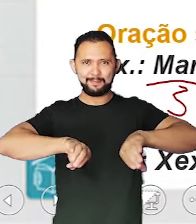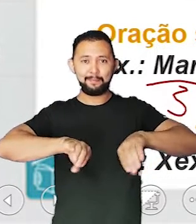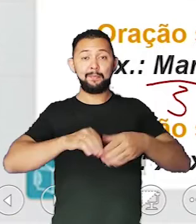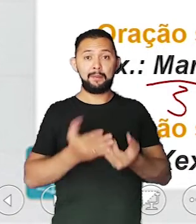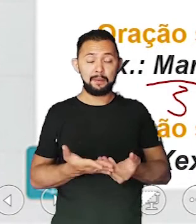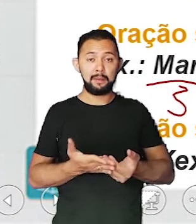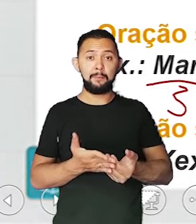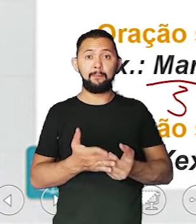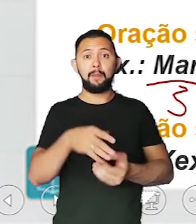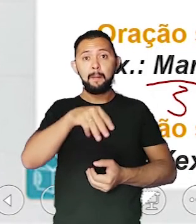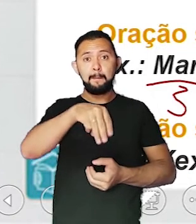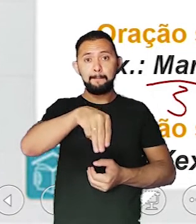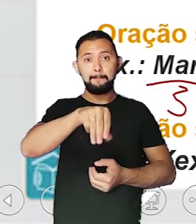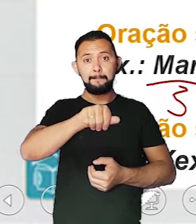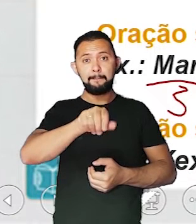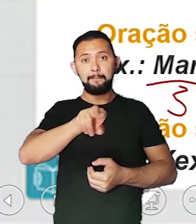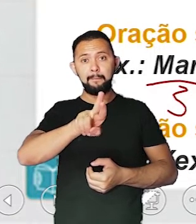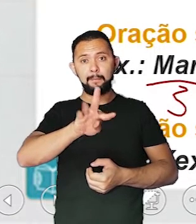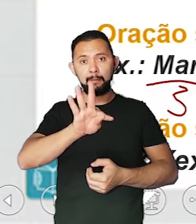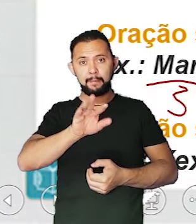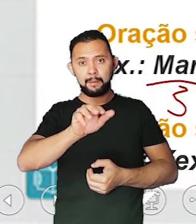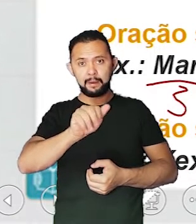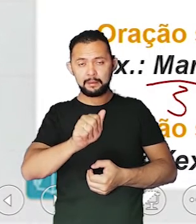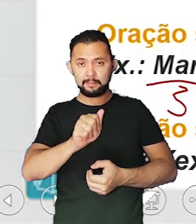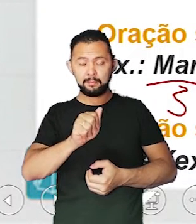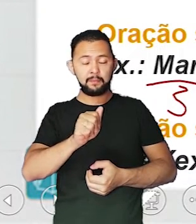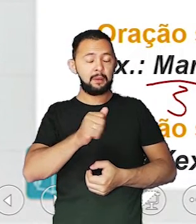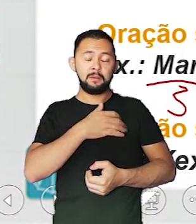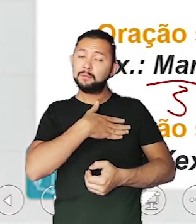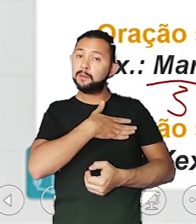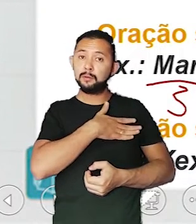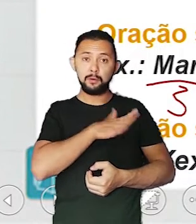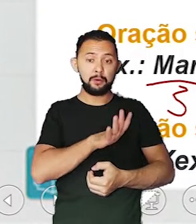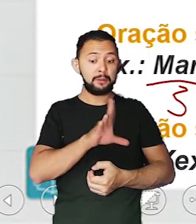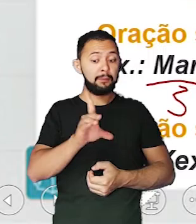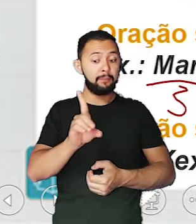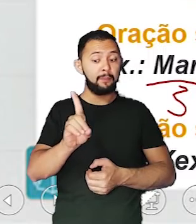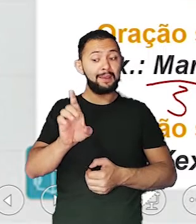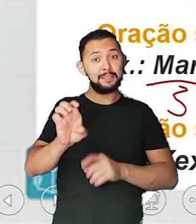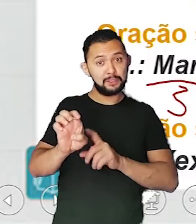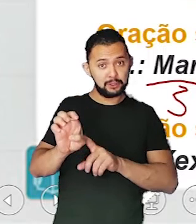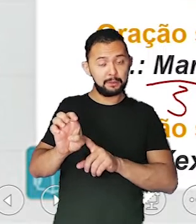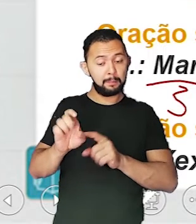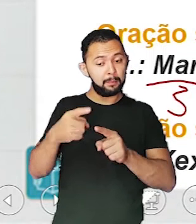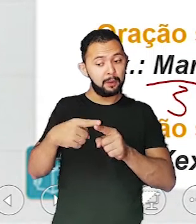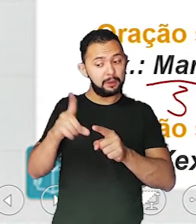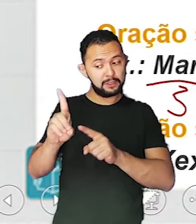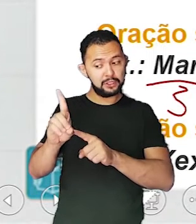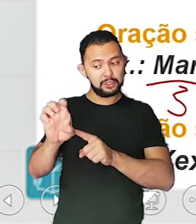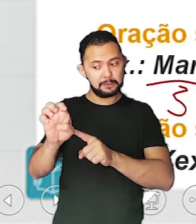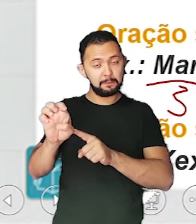gosta de. O verbo gostar e a preposição está se relacionando com o verbo. Aqui a preposição ela se relaciona